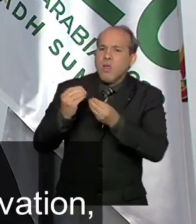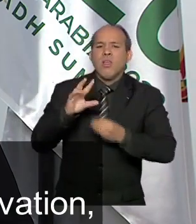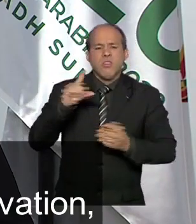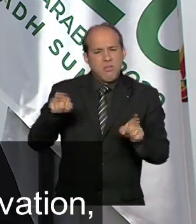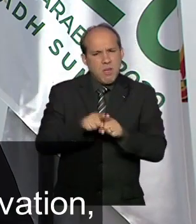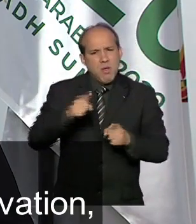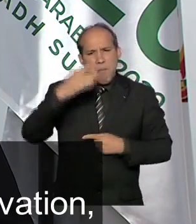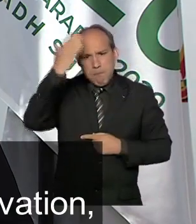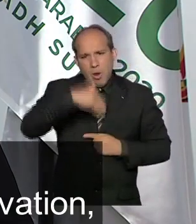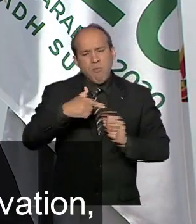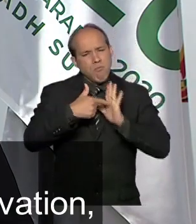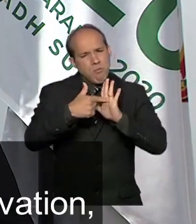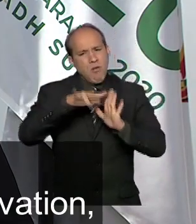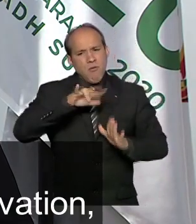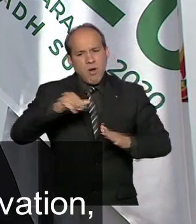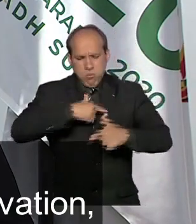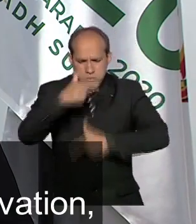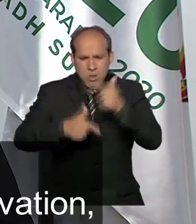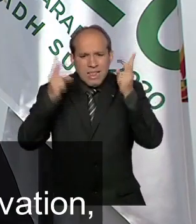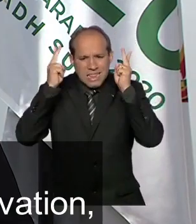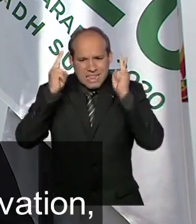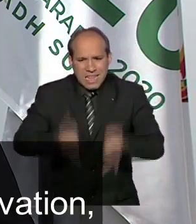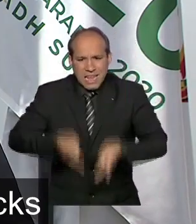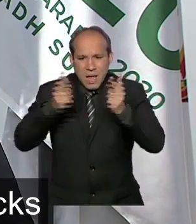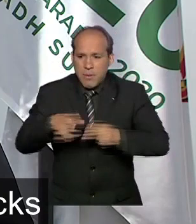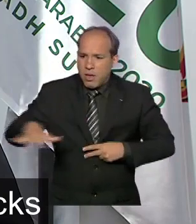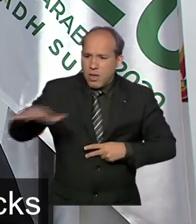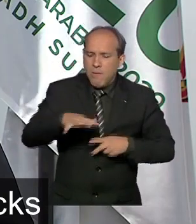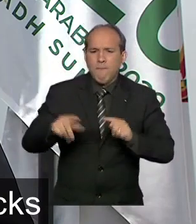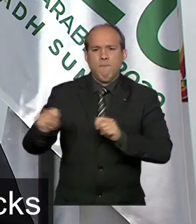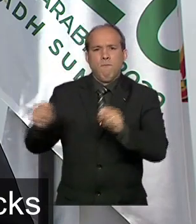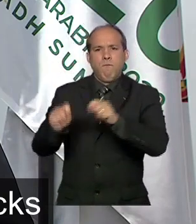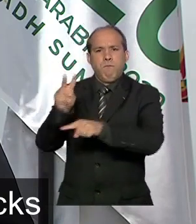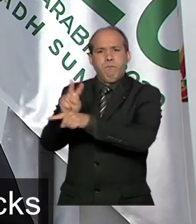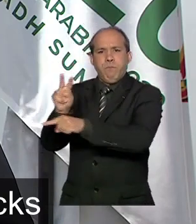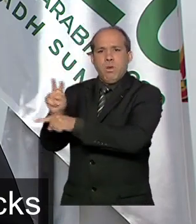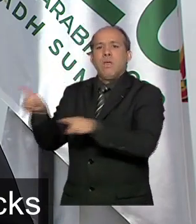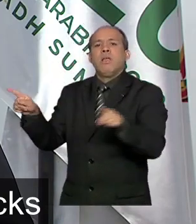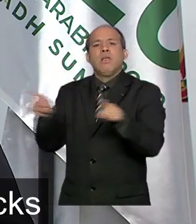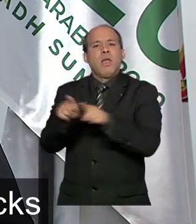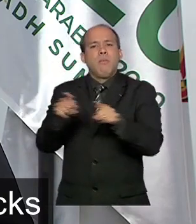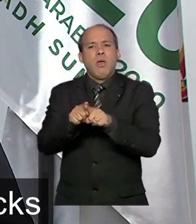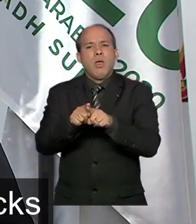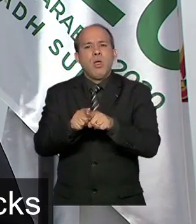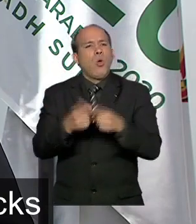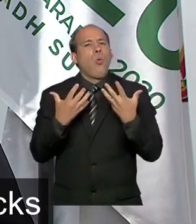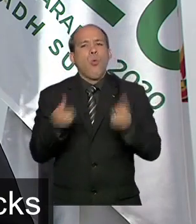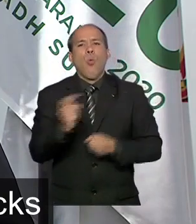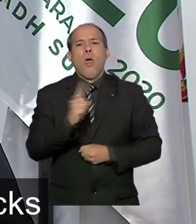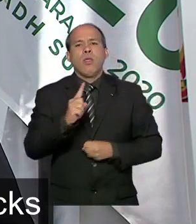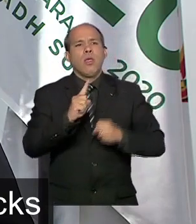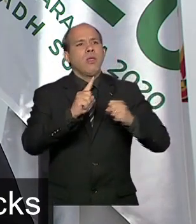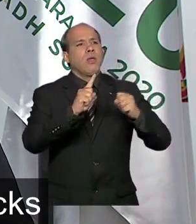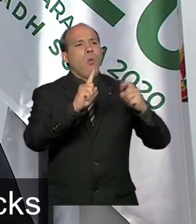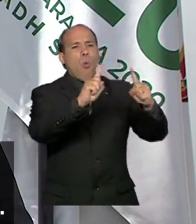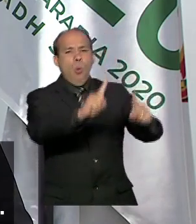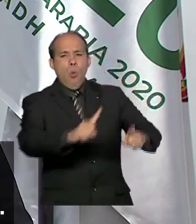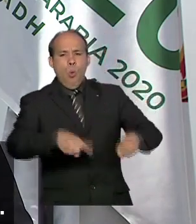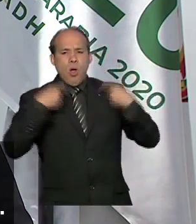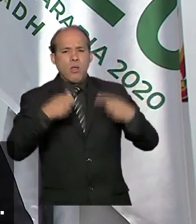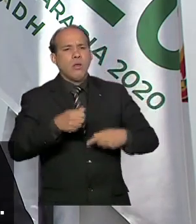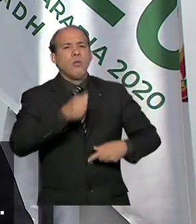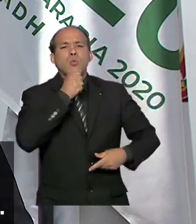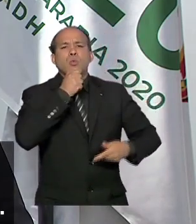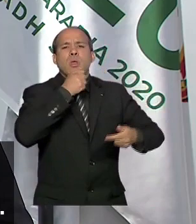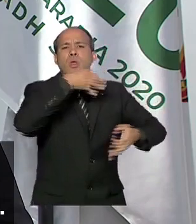sempre para manter esse elevado nível de preservação bem como repelir ataques injustificados